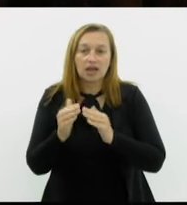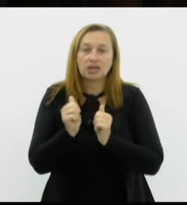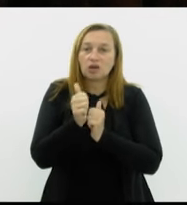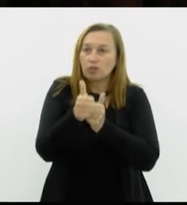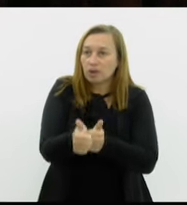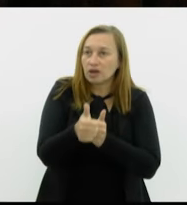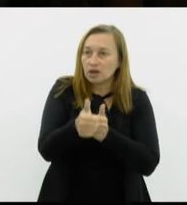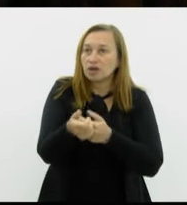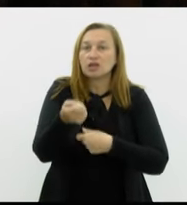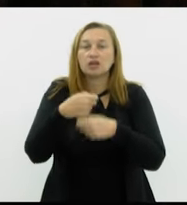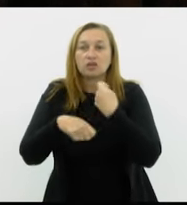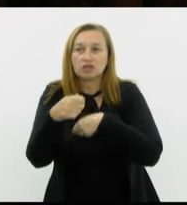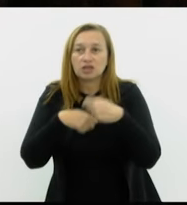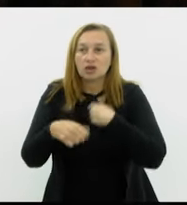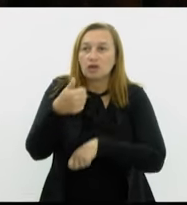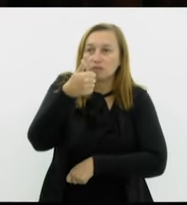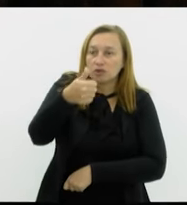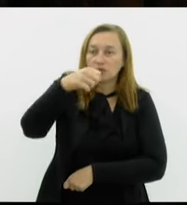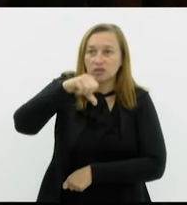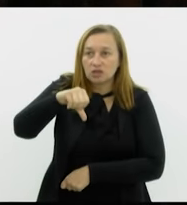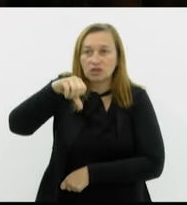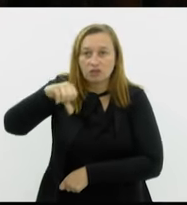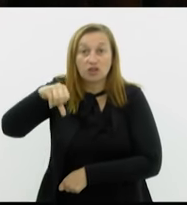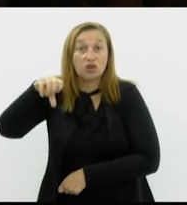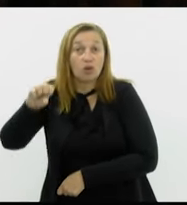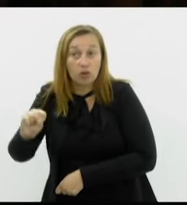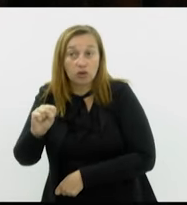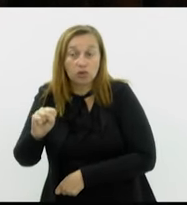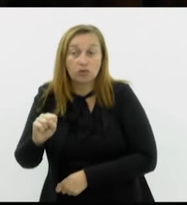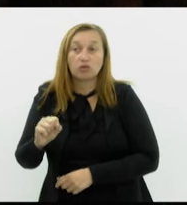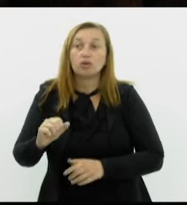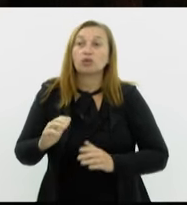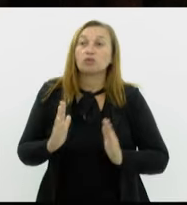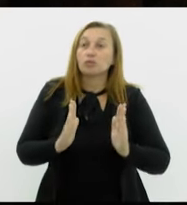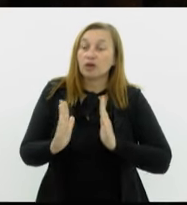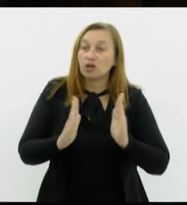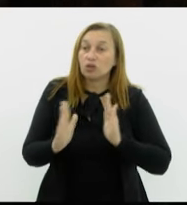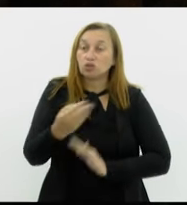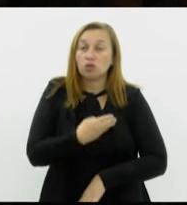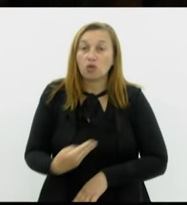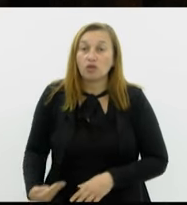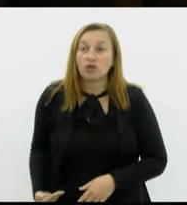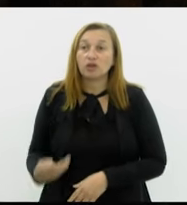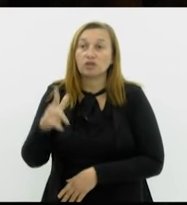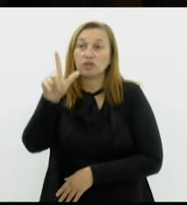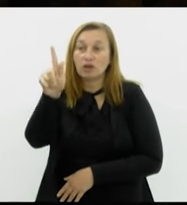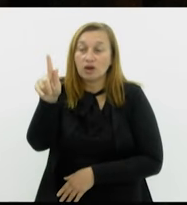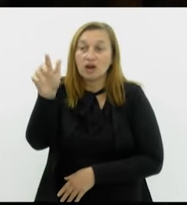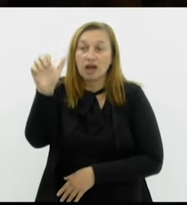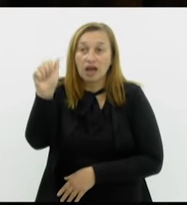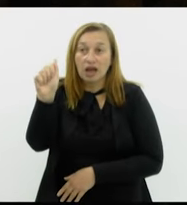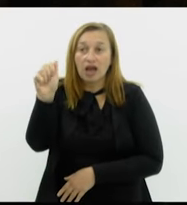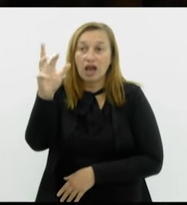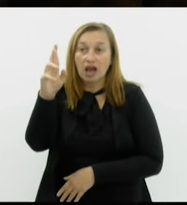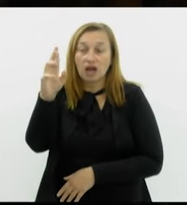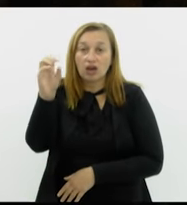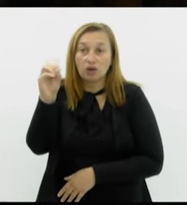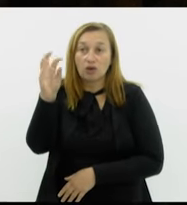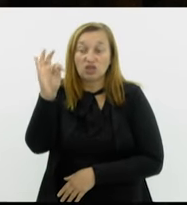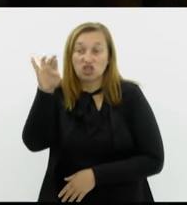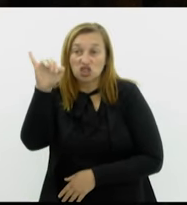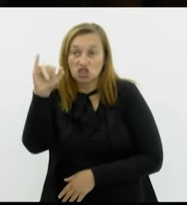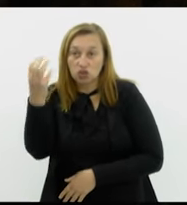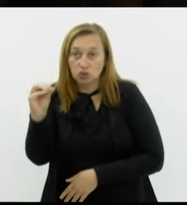de 1998, na época do governo Garotinho. E é isso que está acontecendo. O Estado toma um empréstimo de